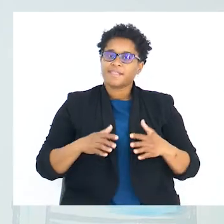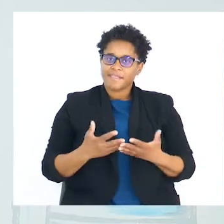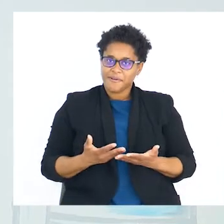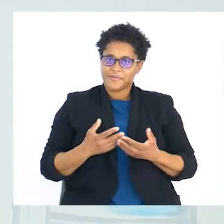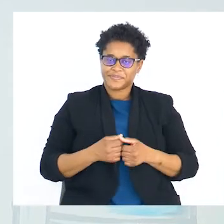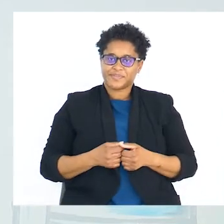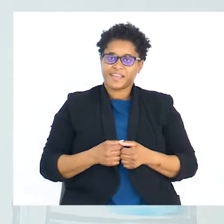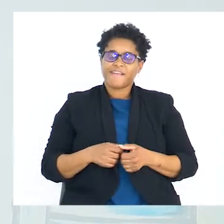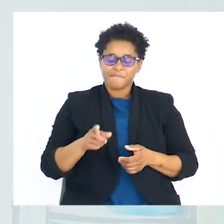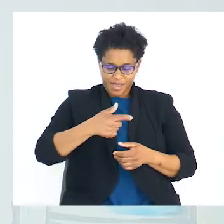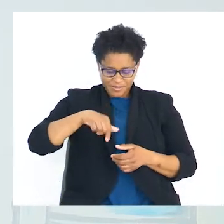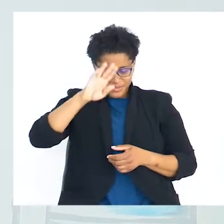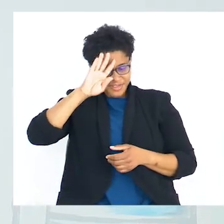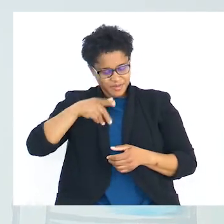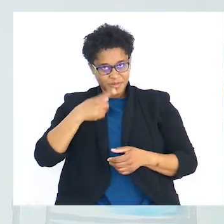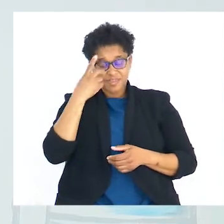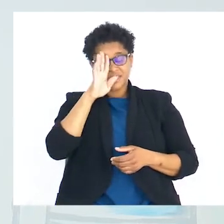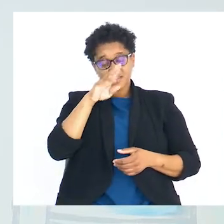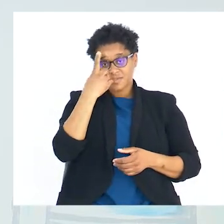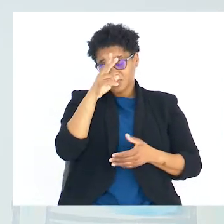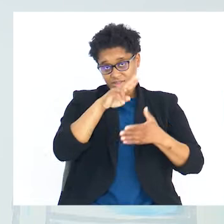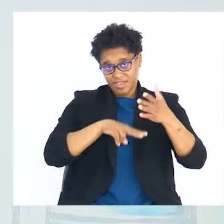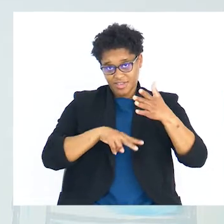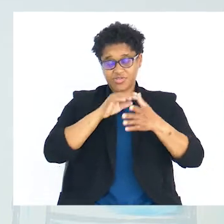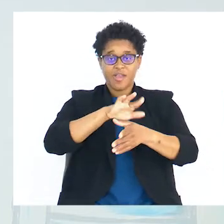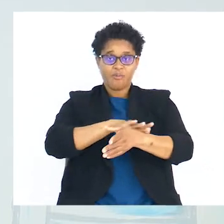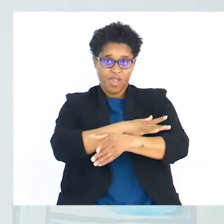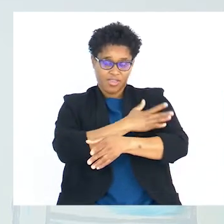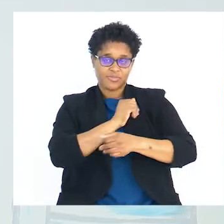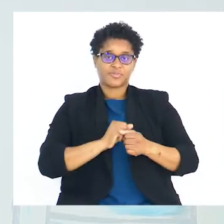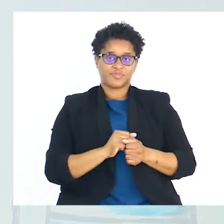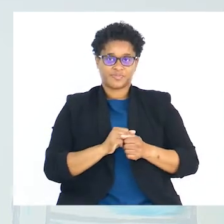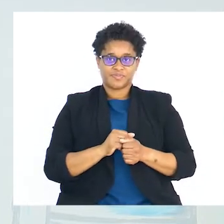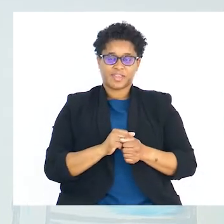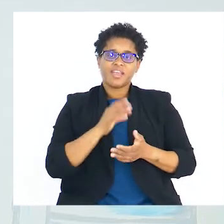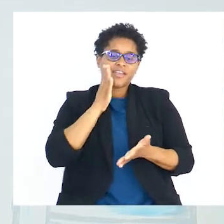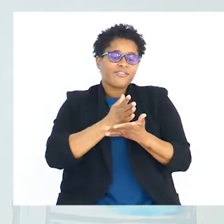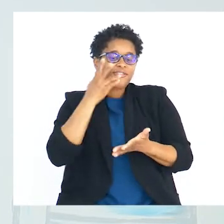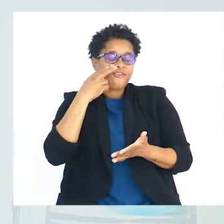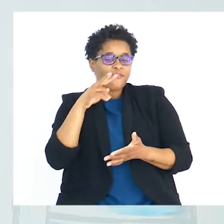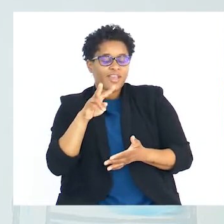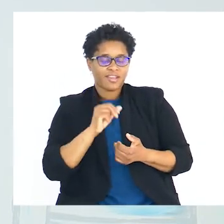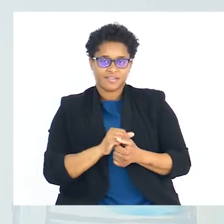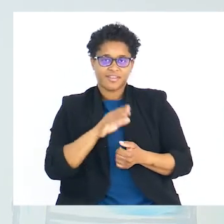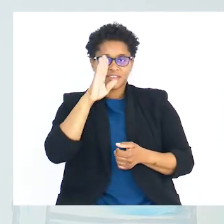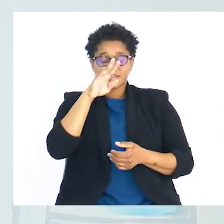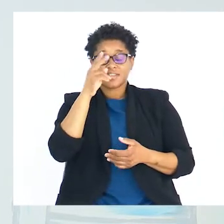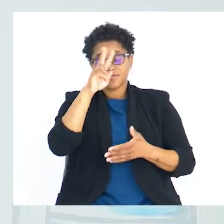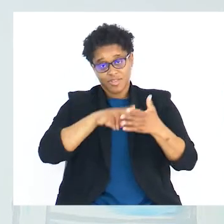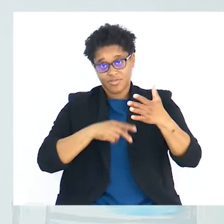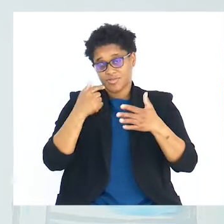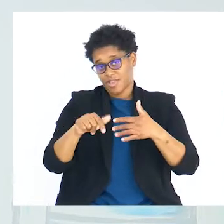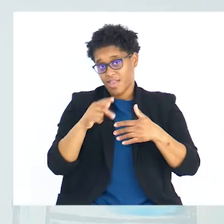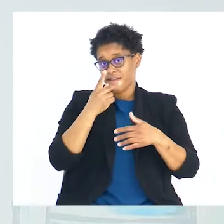Então, para sabermos se um texto é poético, certo? E basta ver se o texto tem